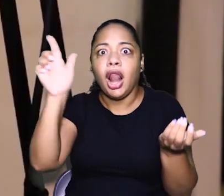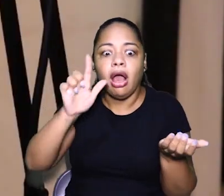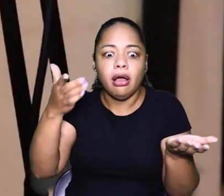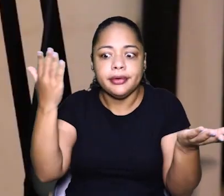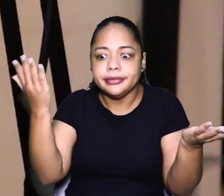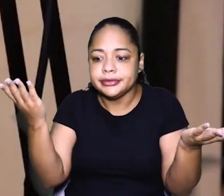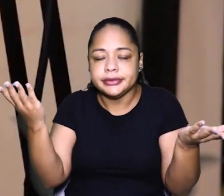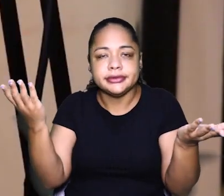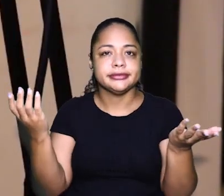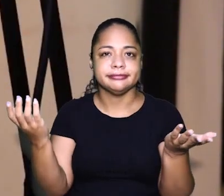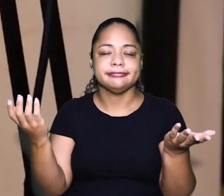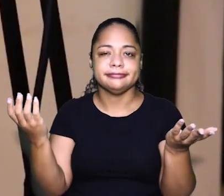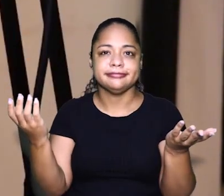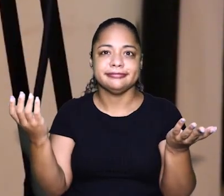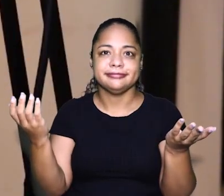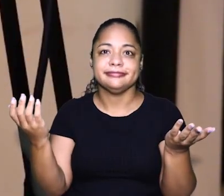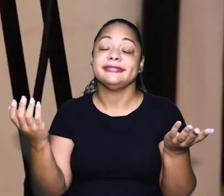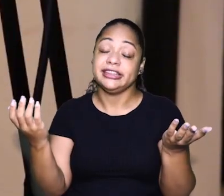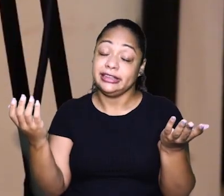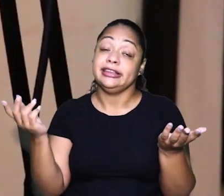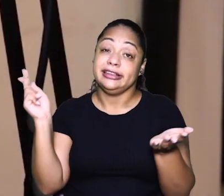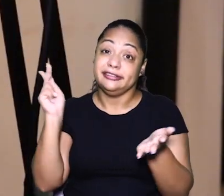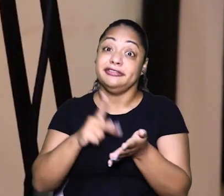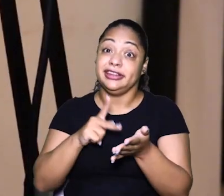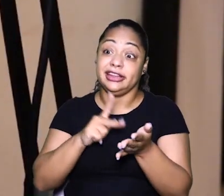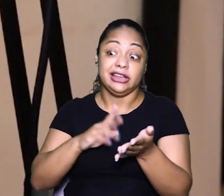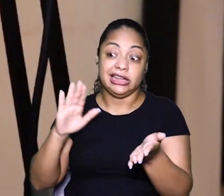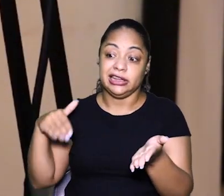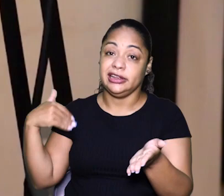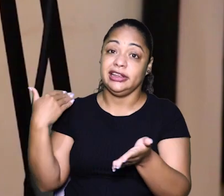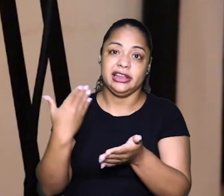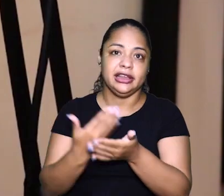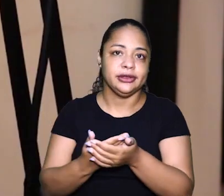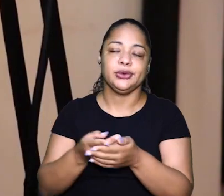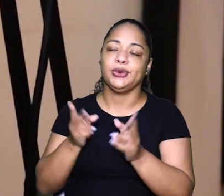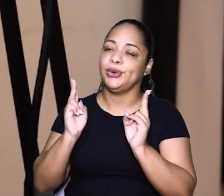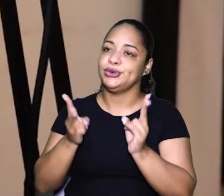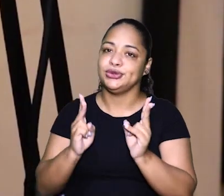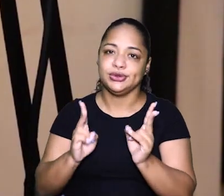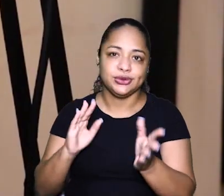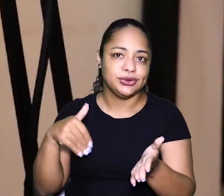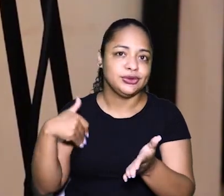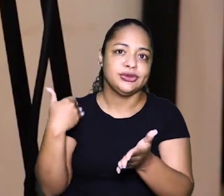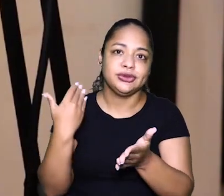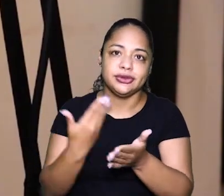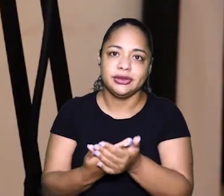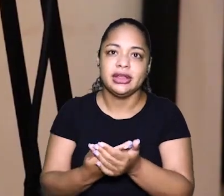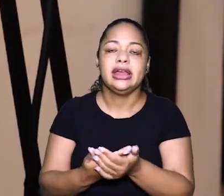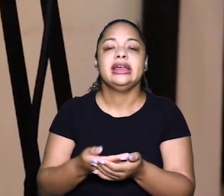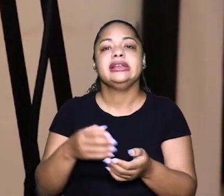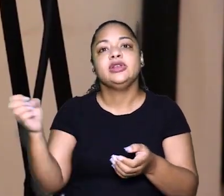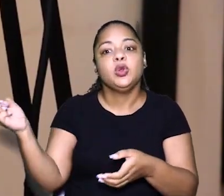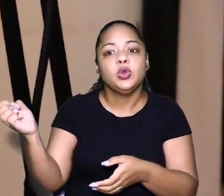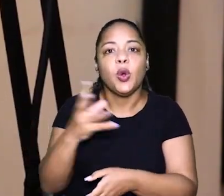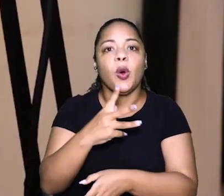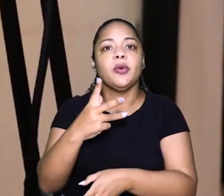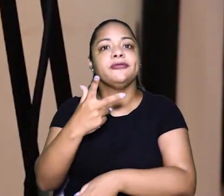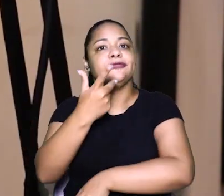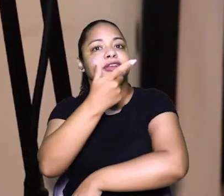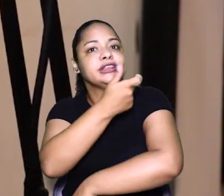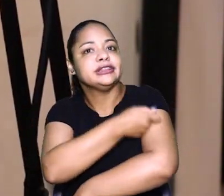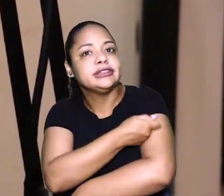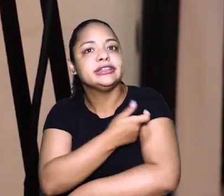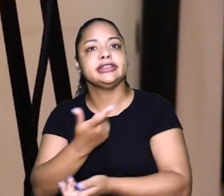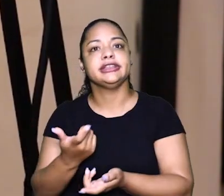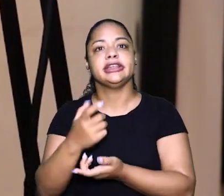foi, nossa, está sendo, né? Porque é um contínuo, toda hora que surge uma faixa etária